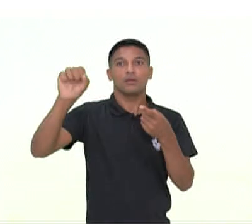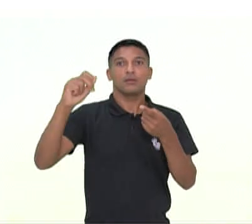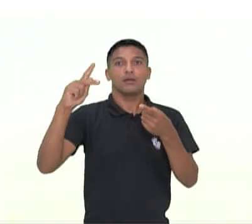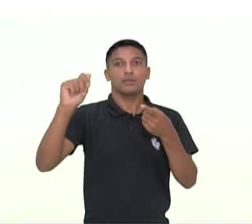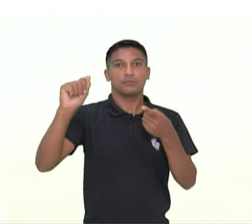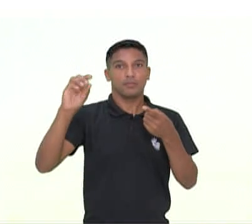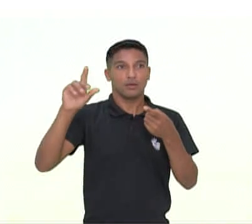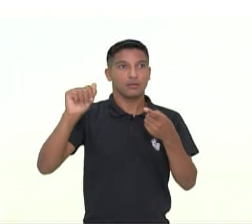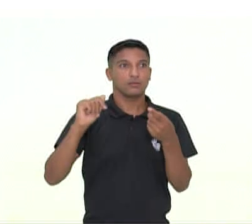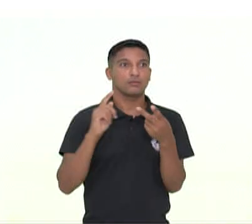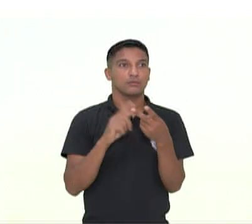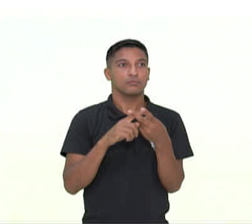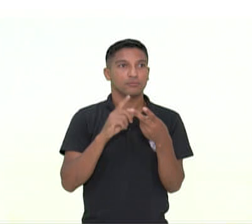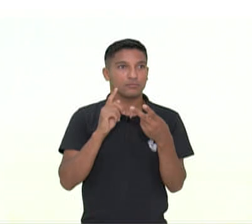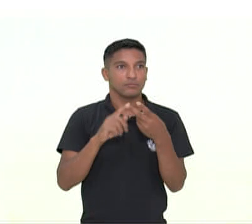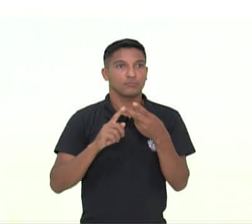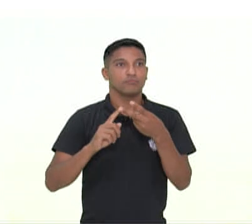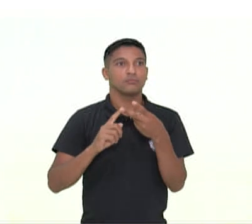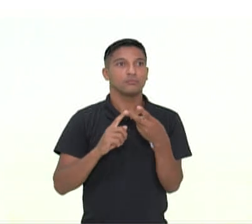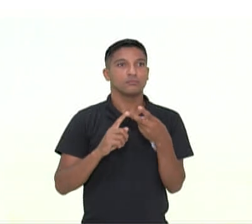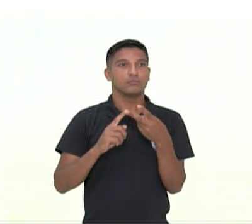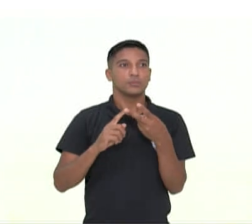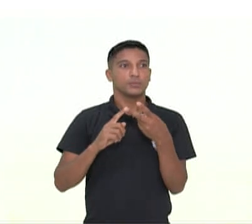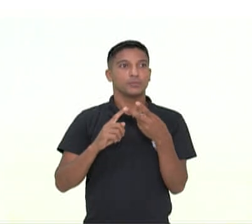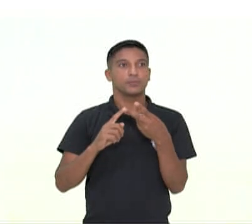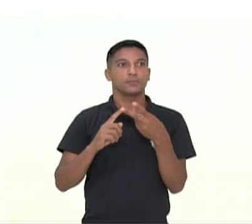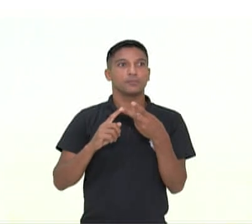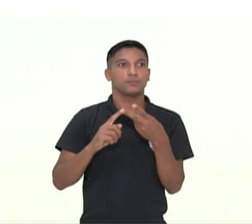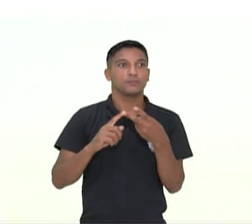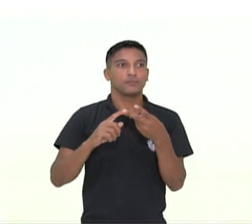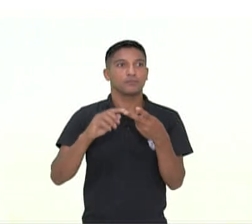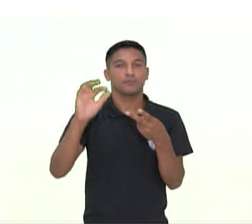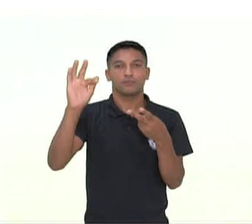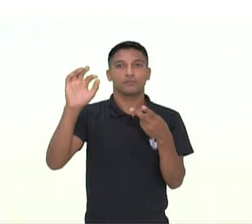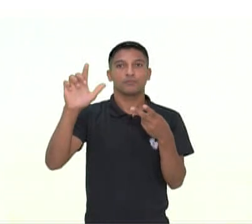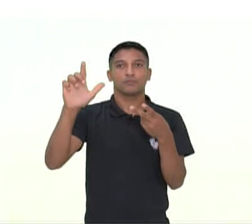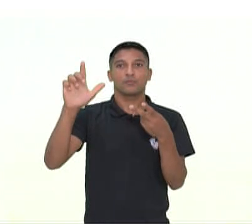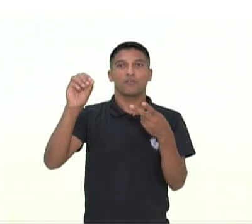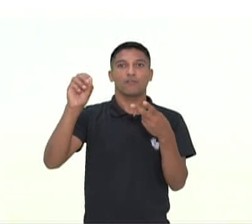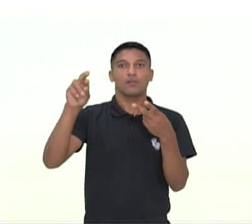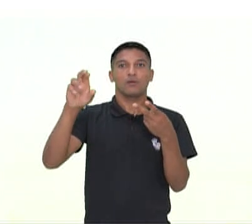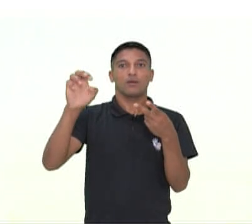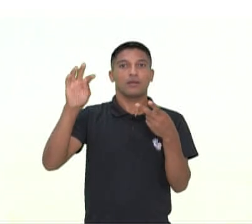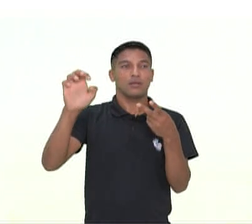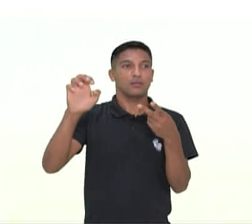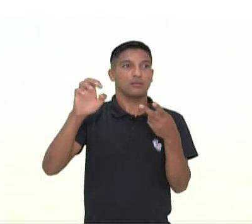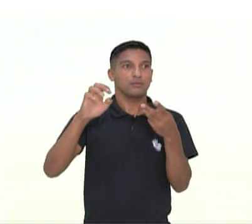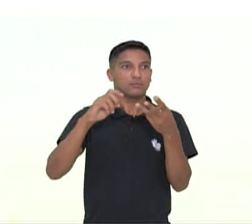os antigos armamentos utilizados em combate e trem tá então de todas as espadas que já foram